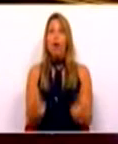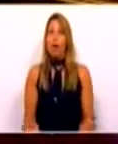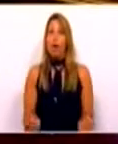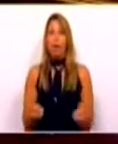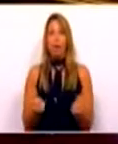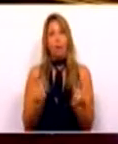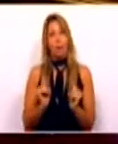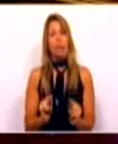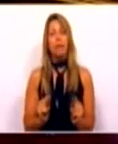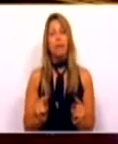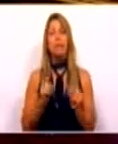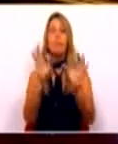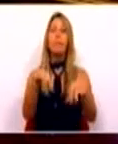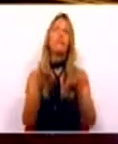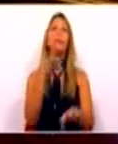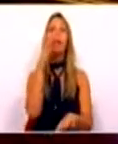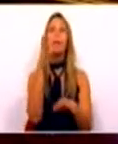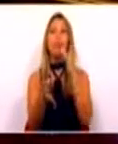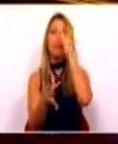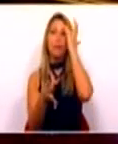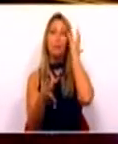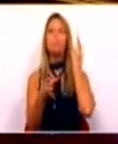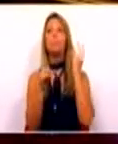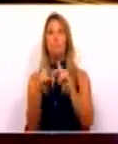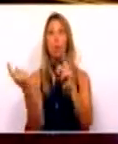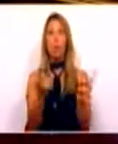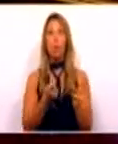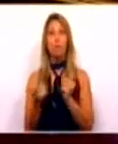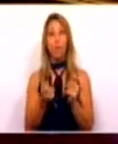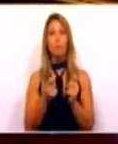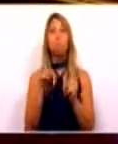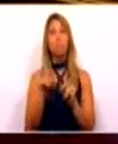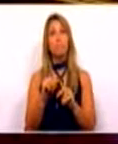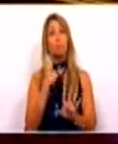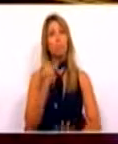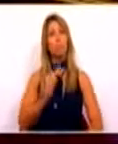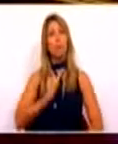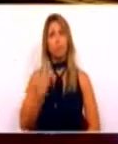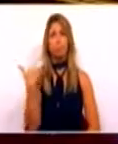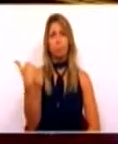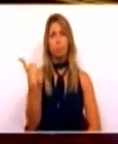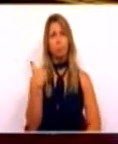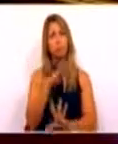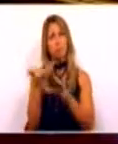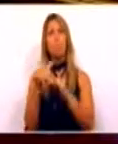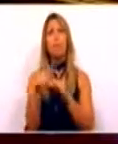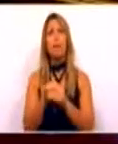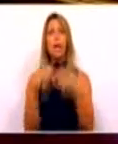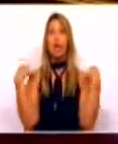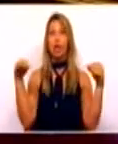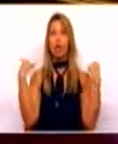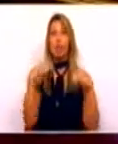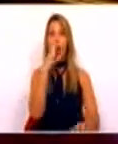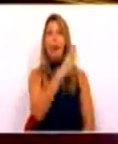Para terminar, dizer que este debate é um debate também que nos deve convocar para a educação física, para a prática